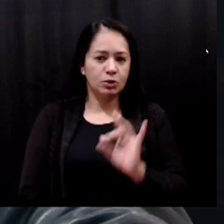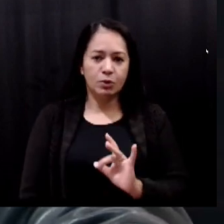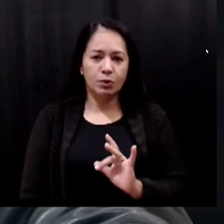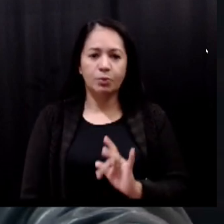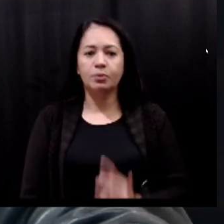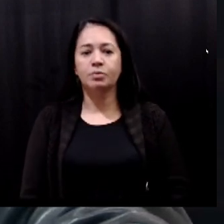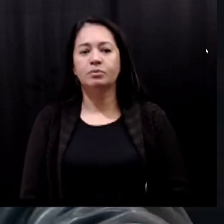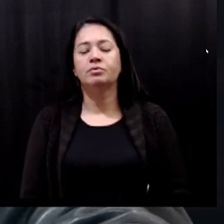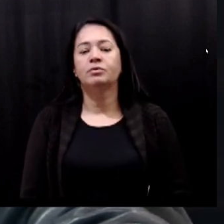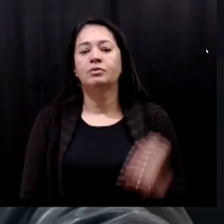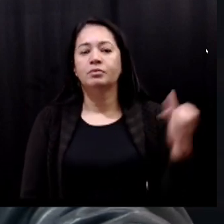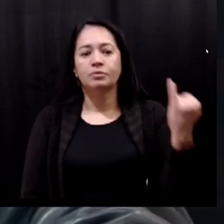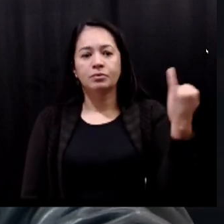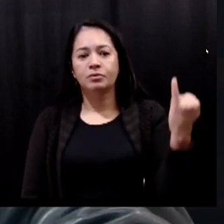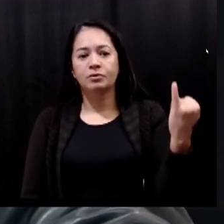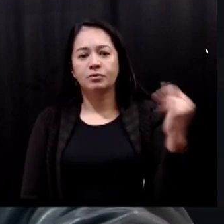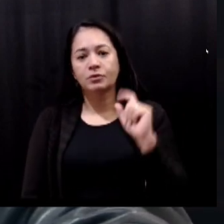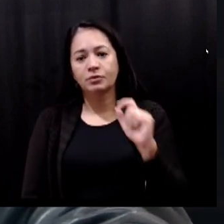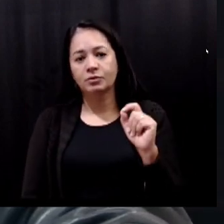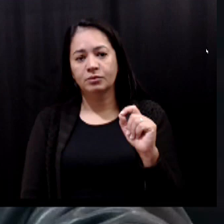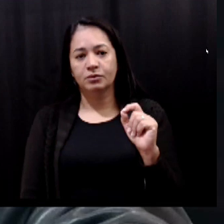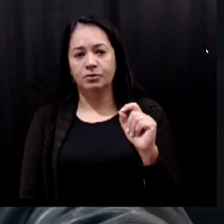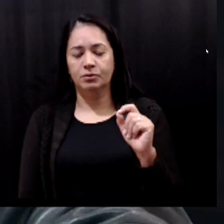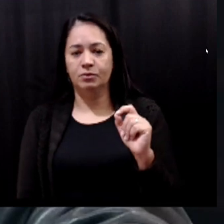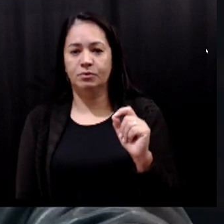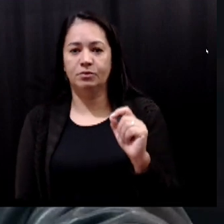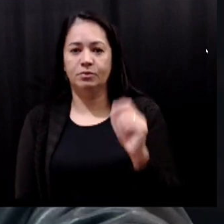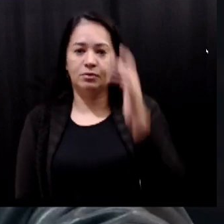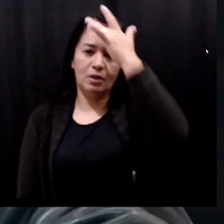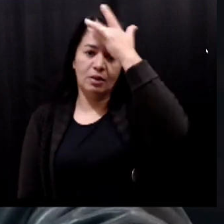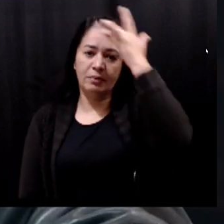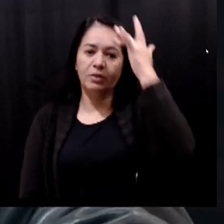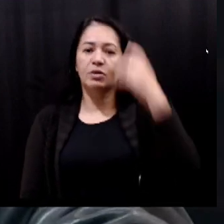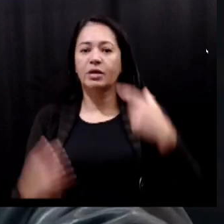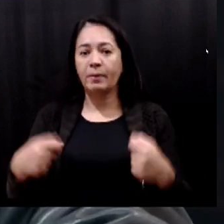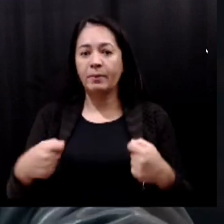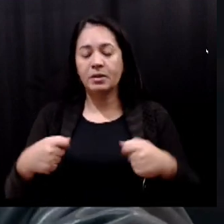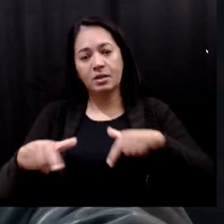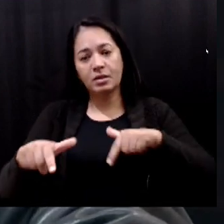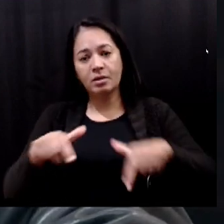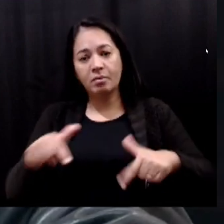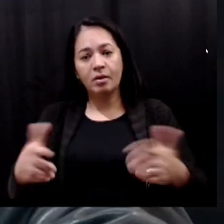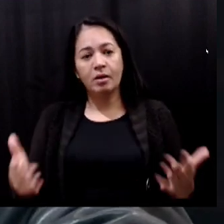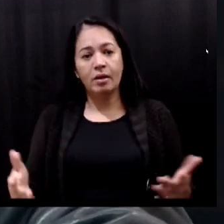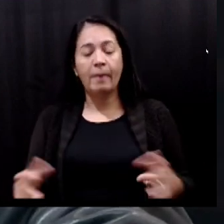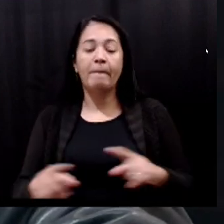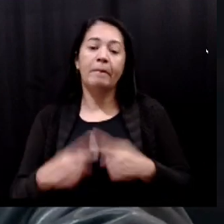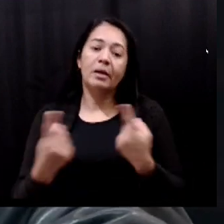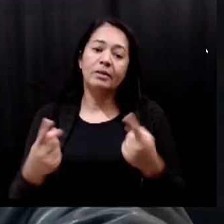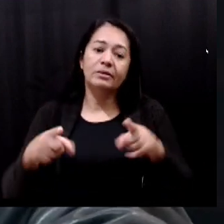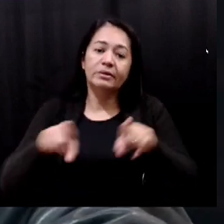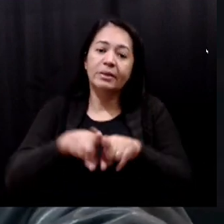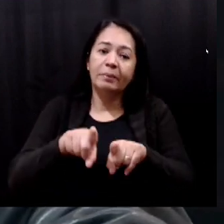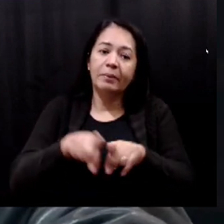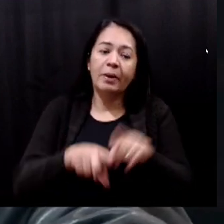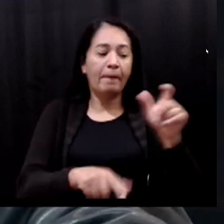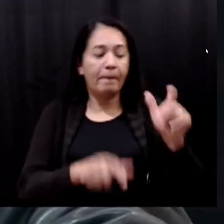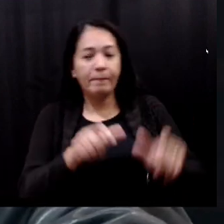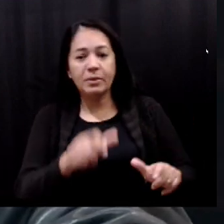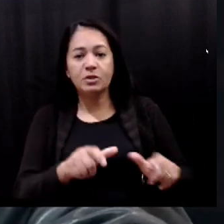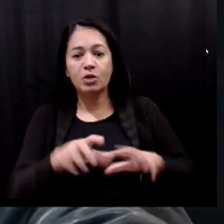importante, inclusive para quem precisa de trabalho, né? Mas também as pessoas que têm uma formação,